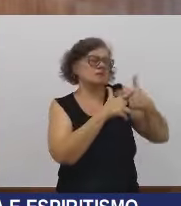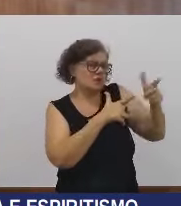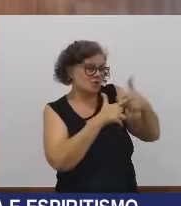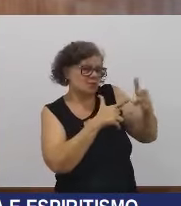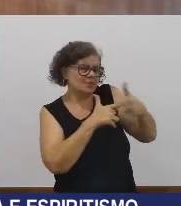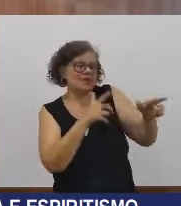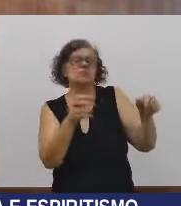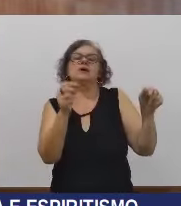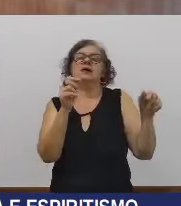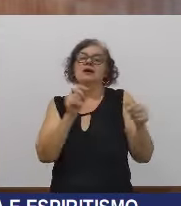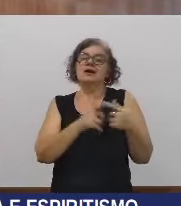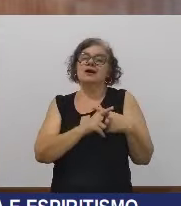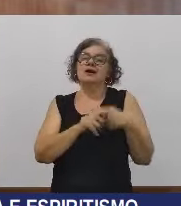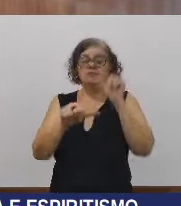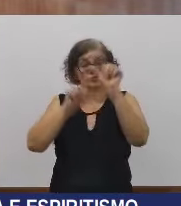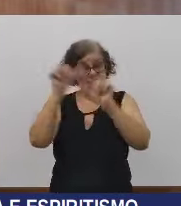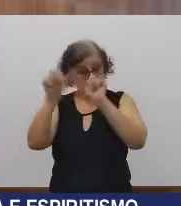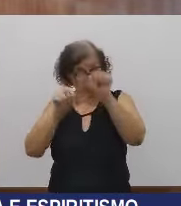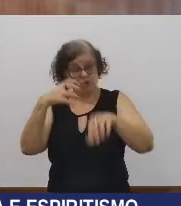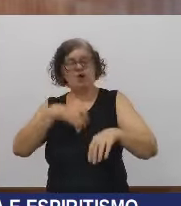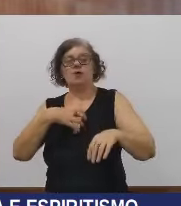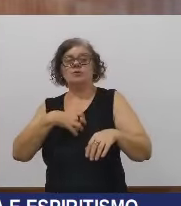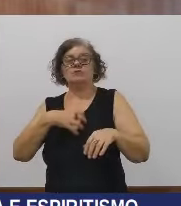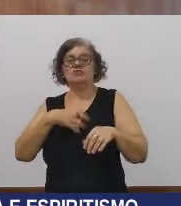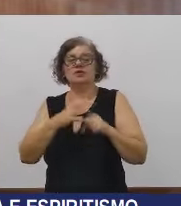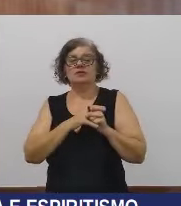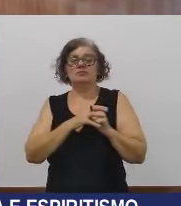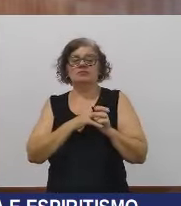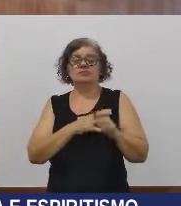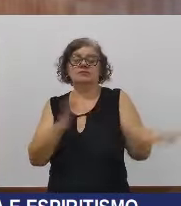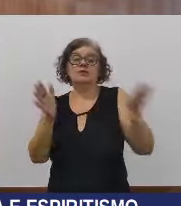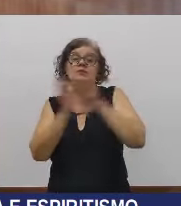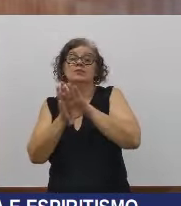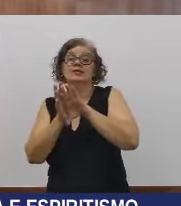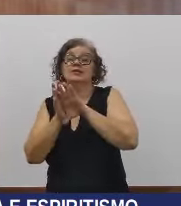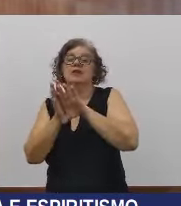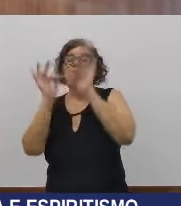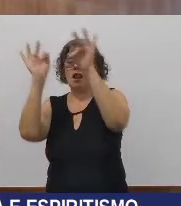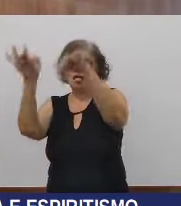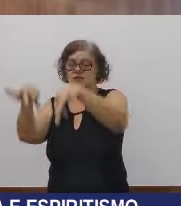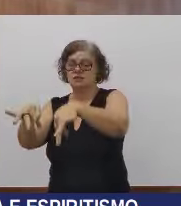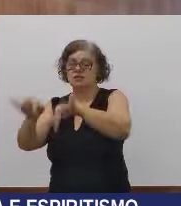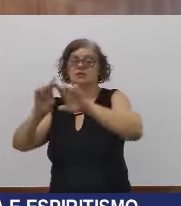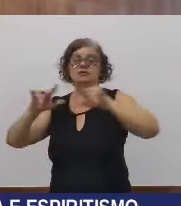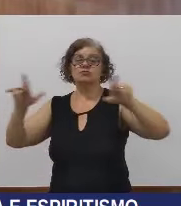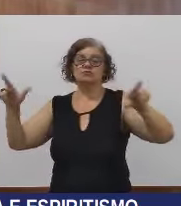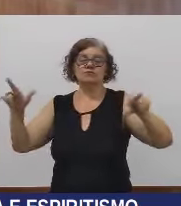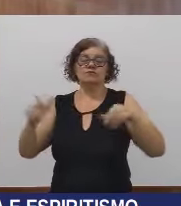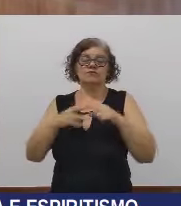Você há que mudar um ou mais comportamentos para que o resultado seja diferente.